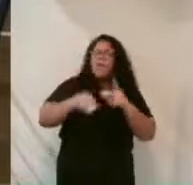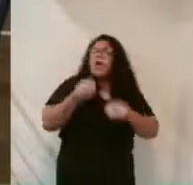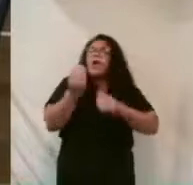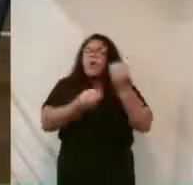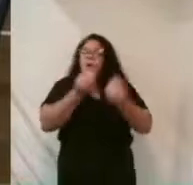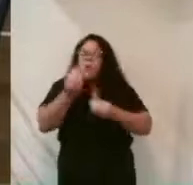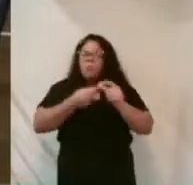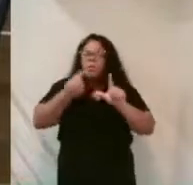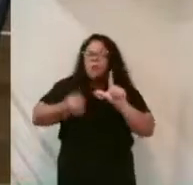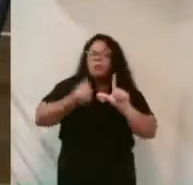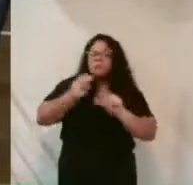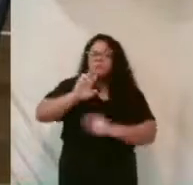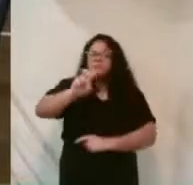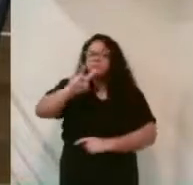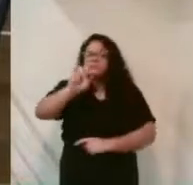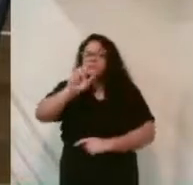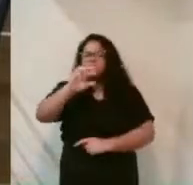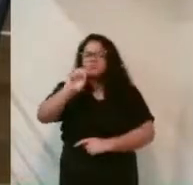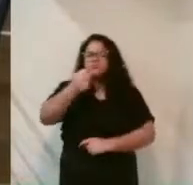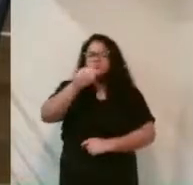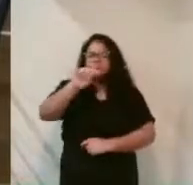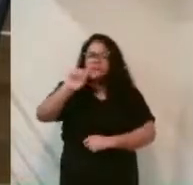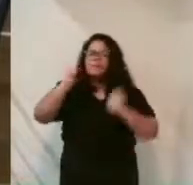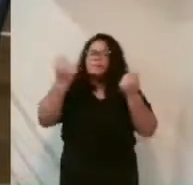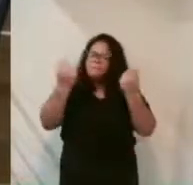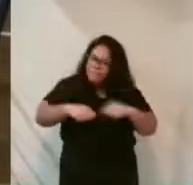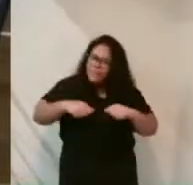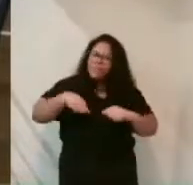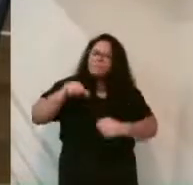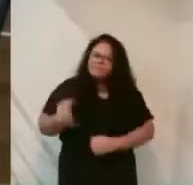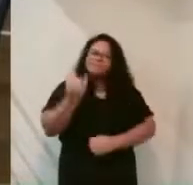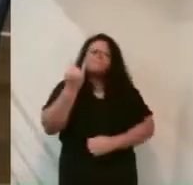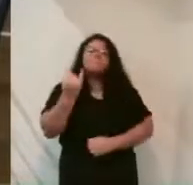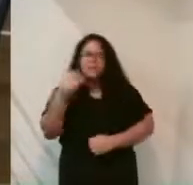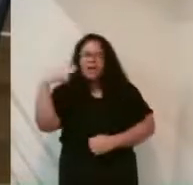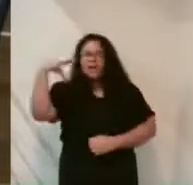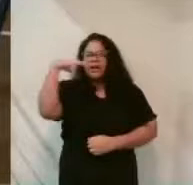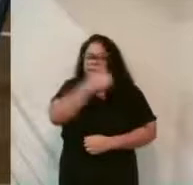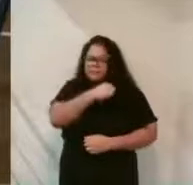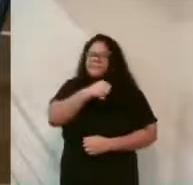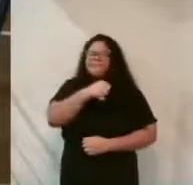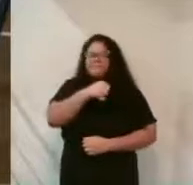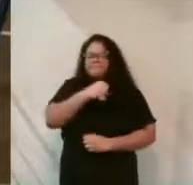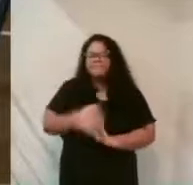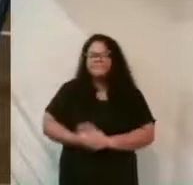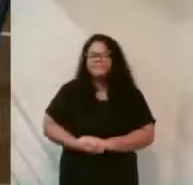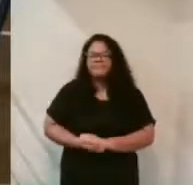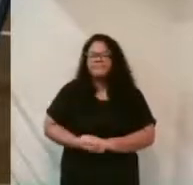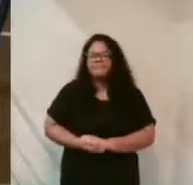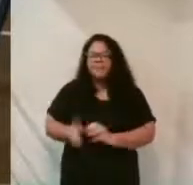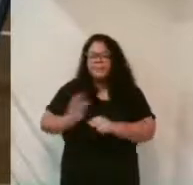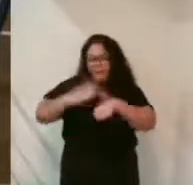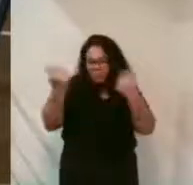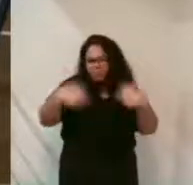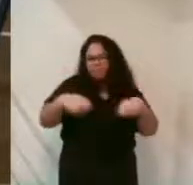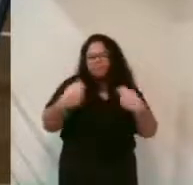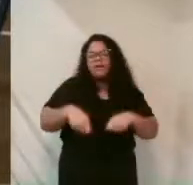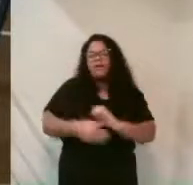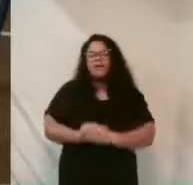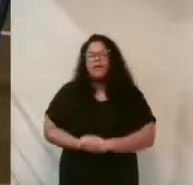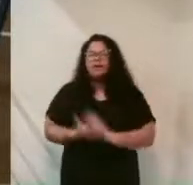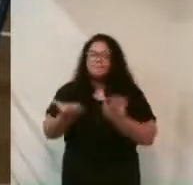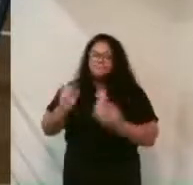logística reversa poderia ser implementada de modo mais rápido, de modo mais efetivo. Lógico que a gente